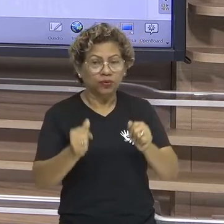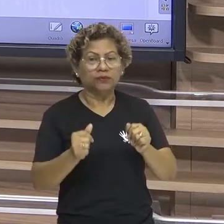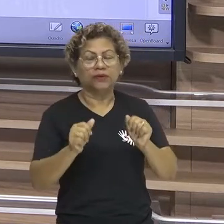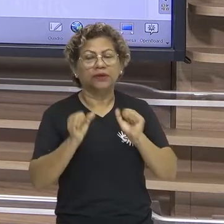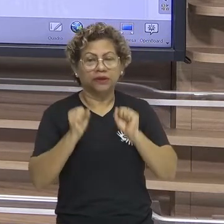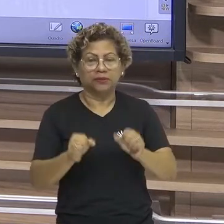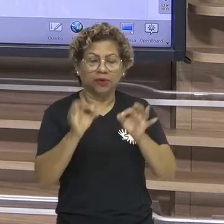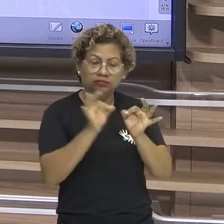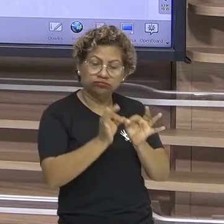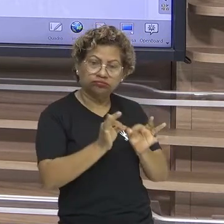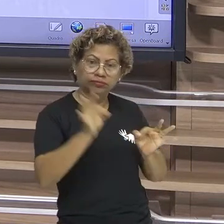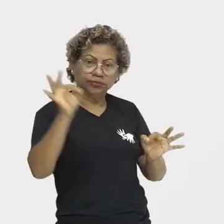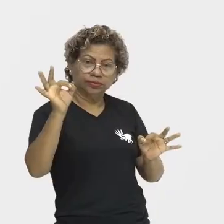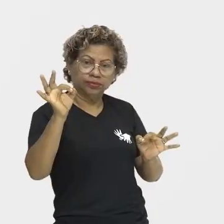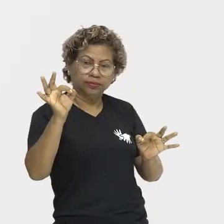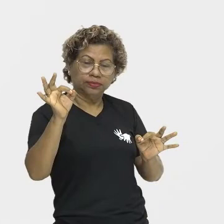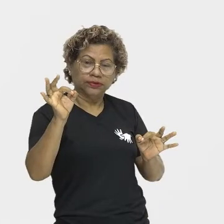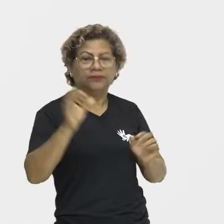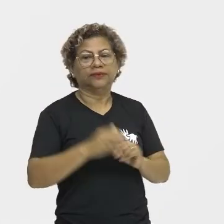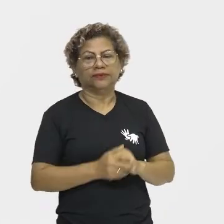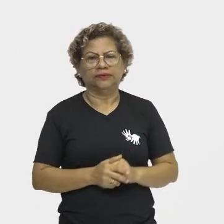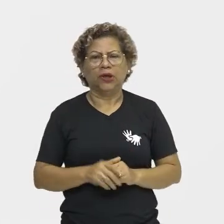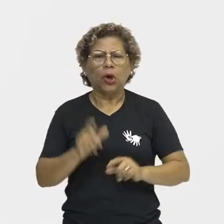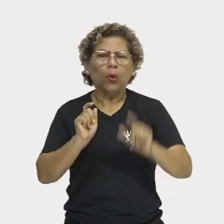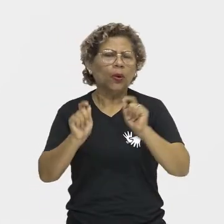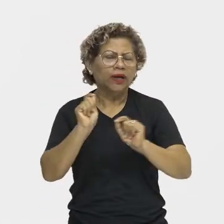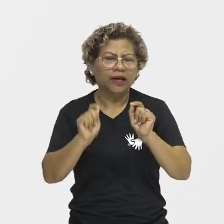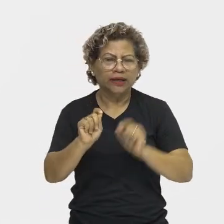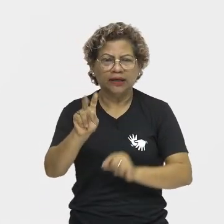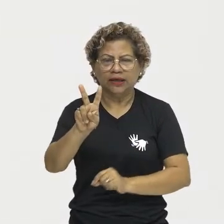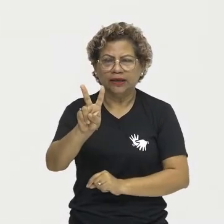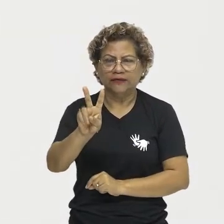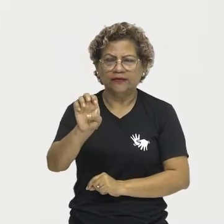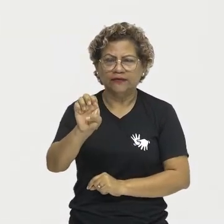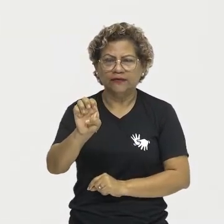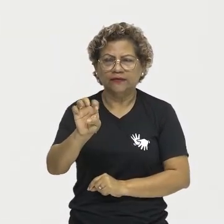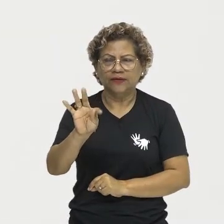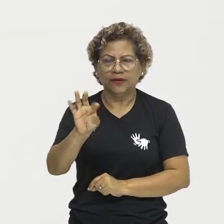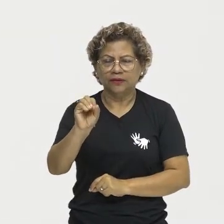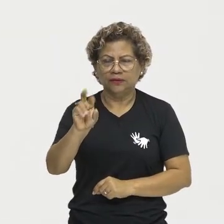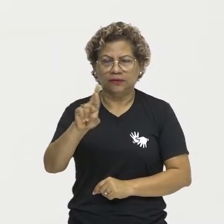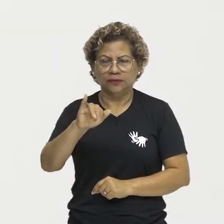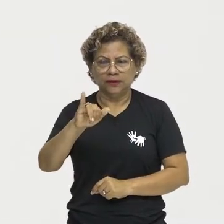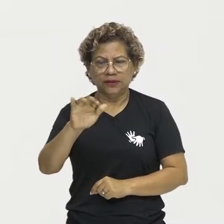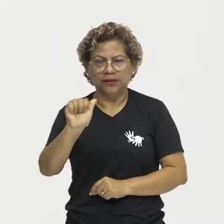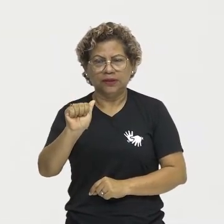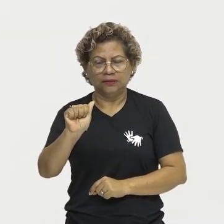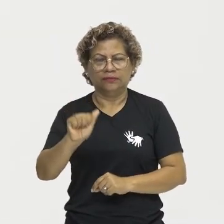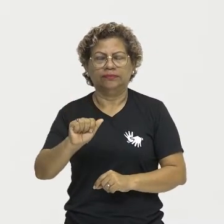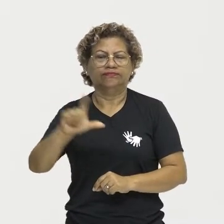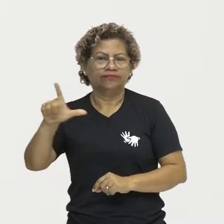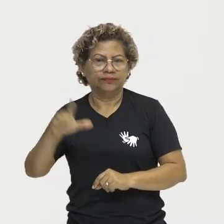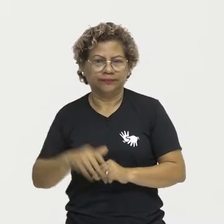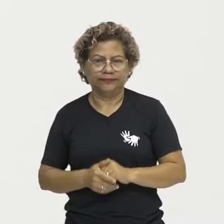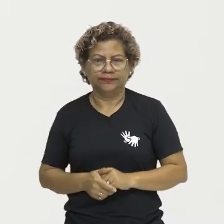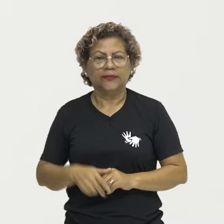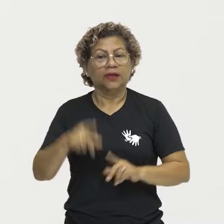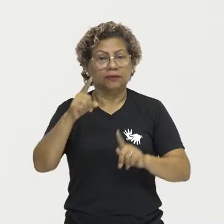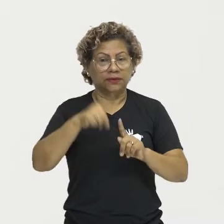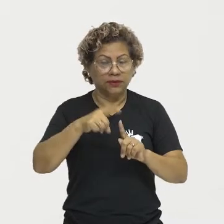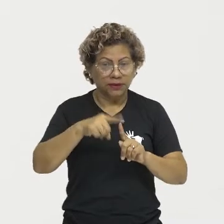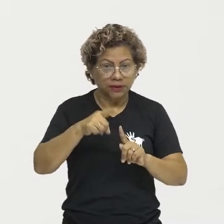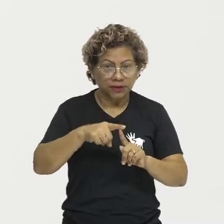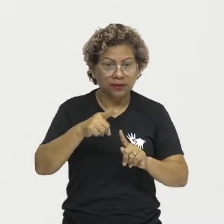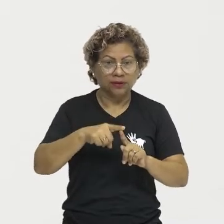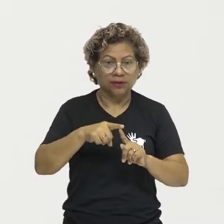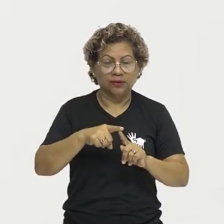força é uma grandeza vetorial. O que é, então, uma grandeza vetorial? É aquele tipo de grandeza que só